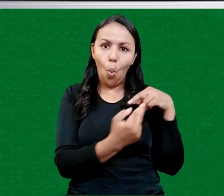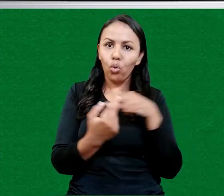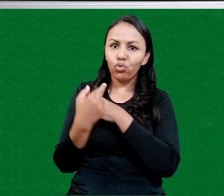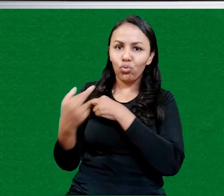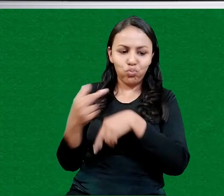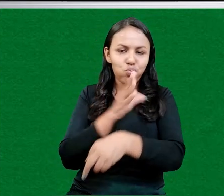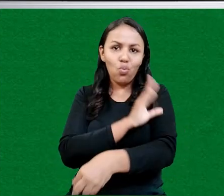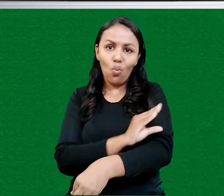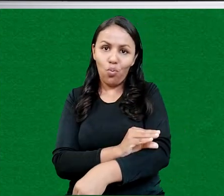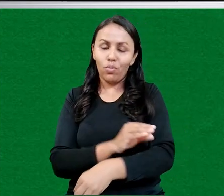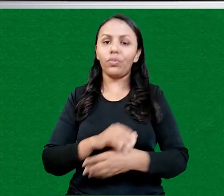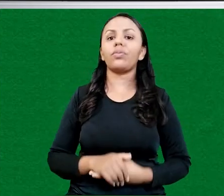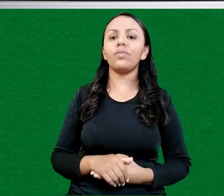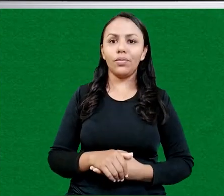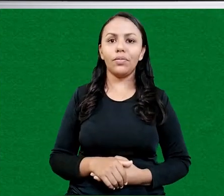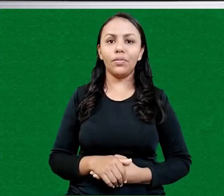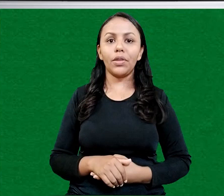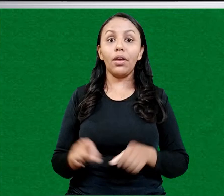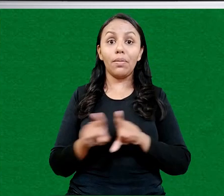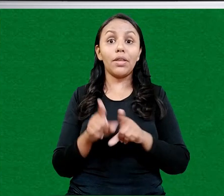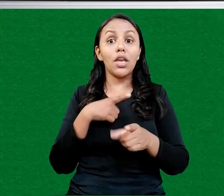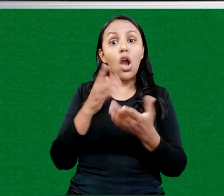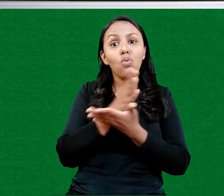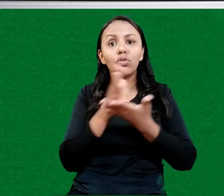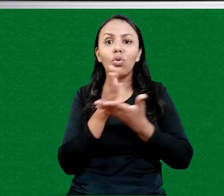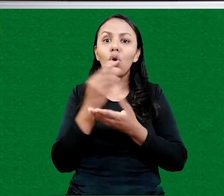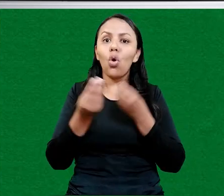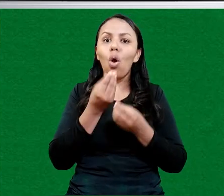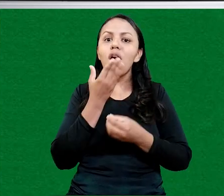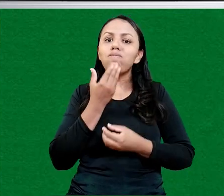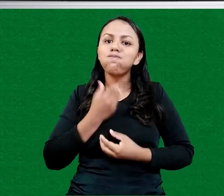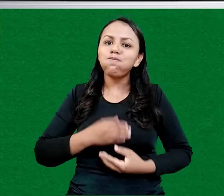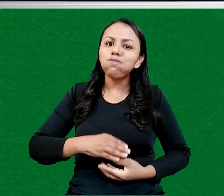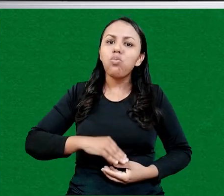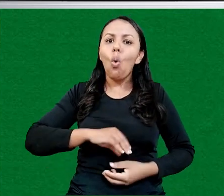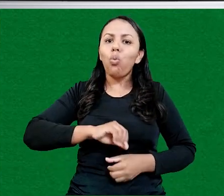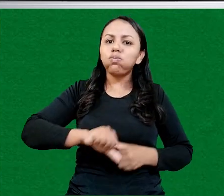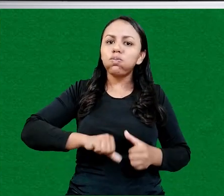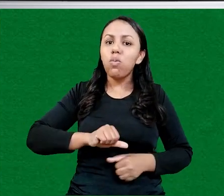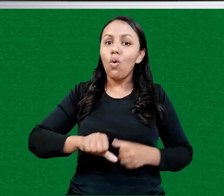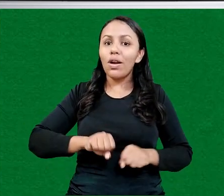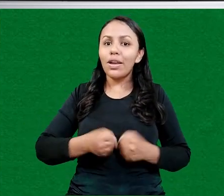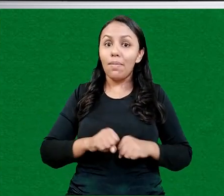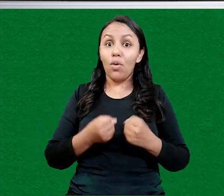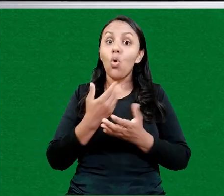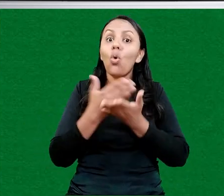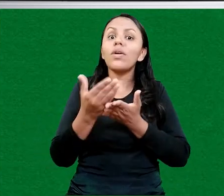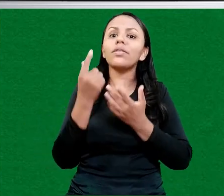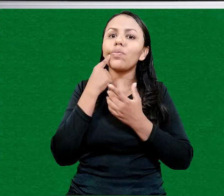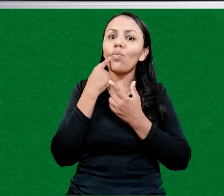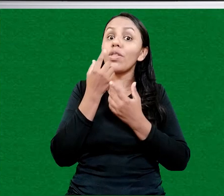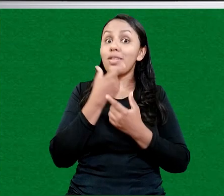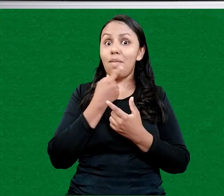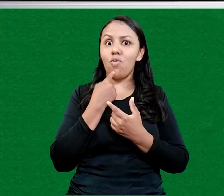você tem alguns aspectos da questão da digestão. Todo esse carboidrato, ele começa a ser digerido na boca, através do processo